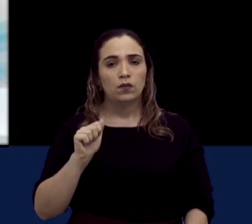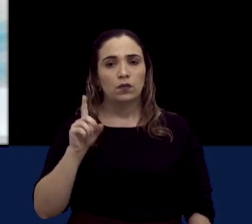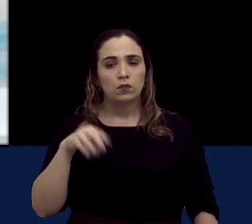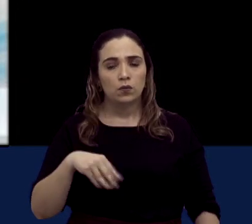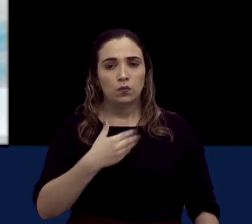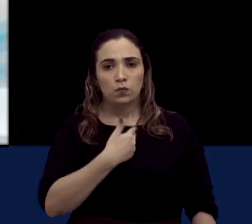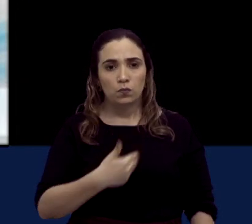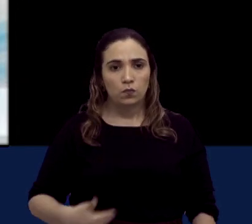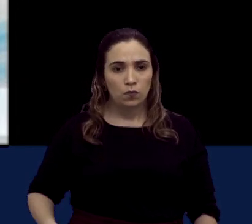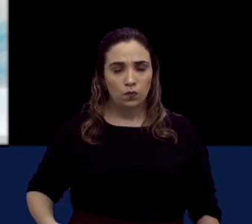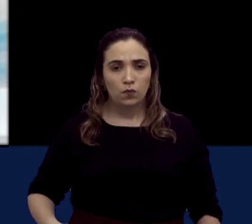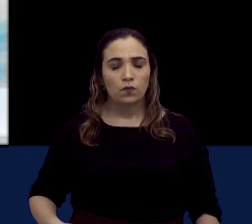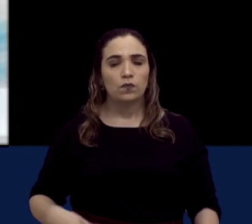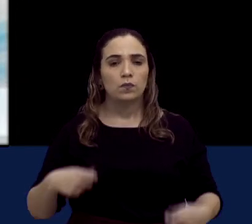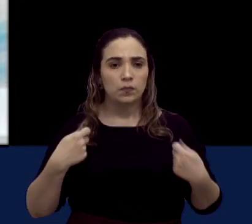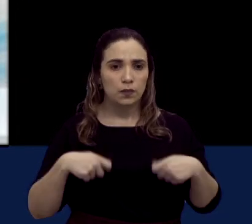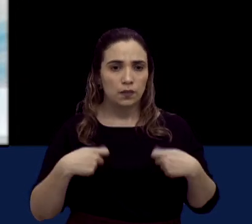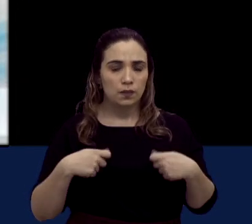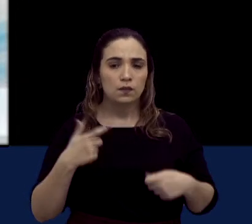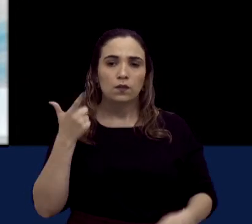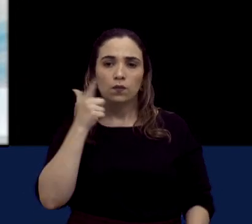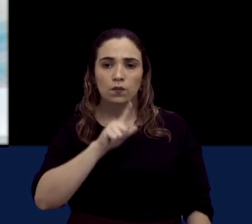administrador público deveria